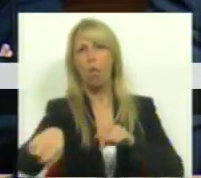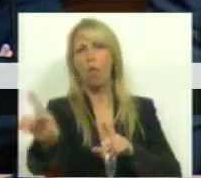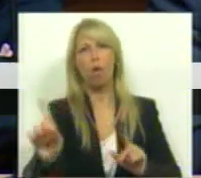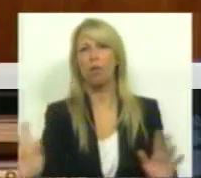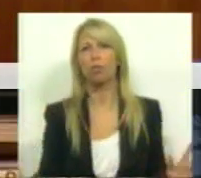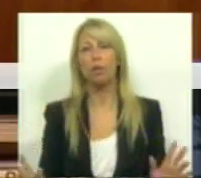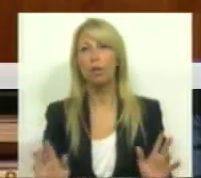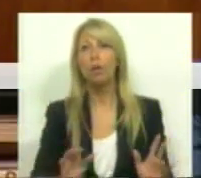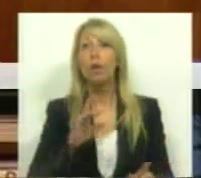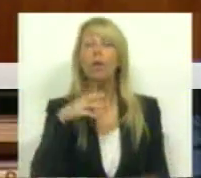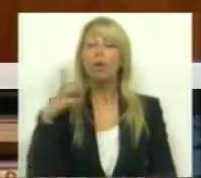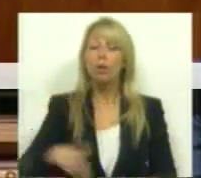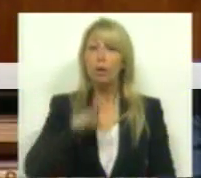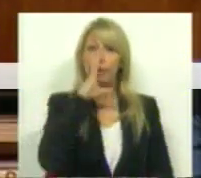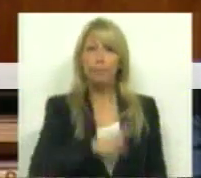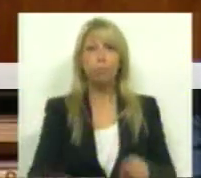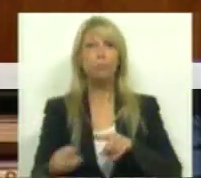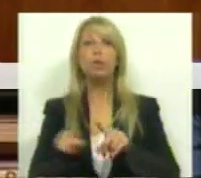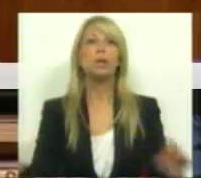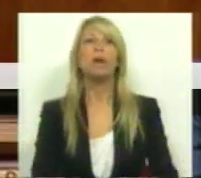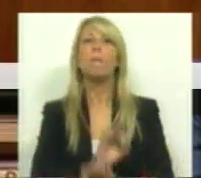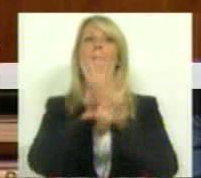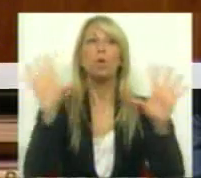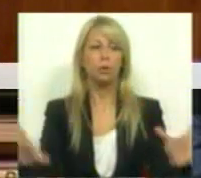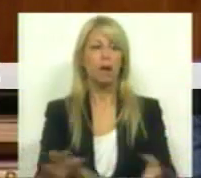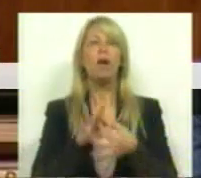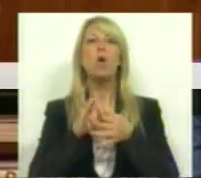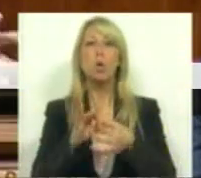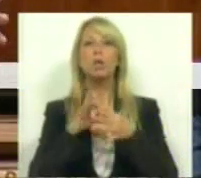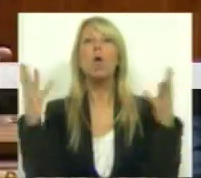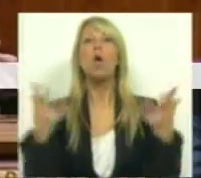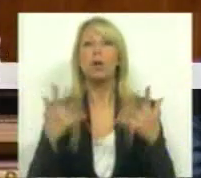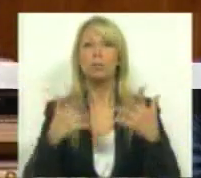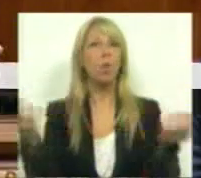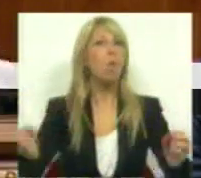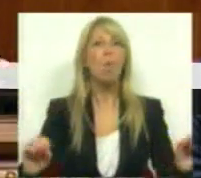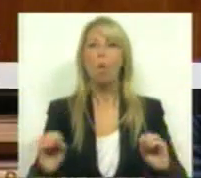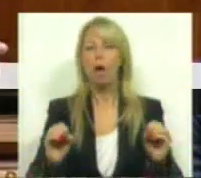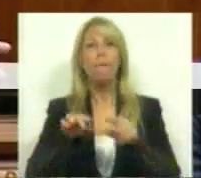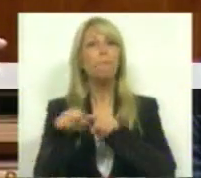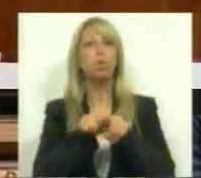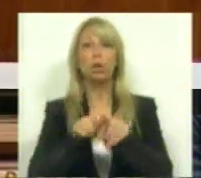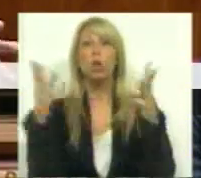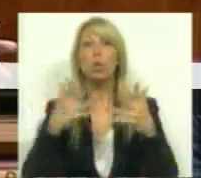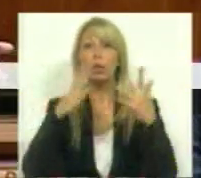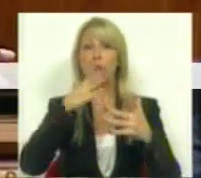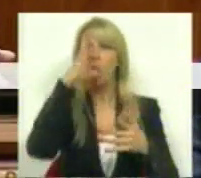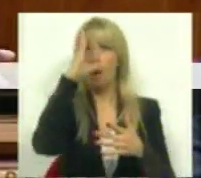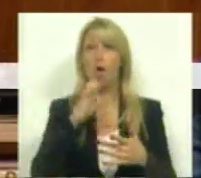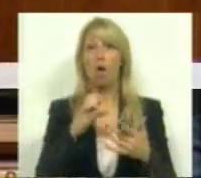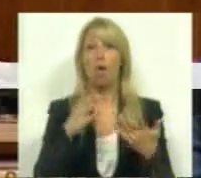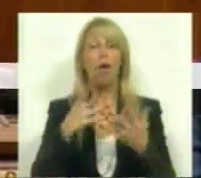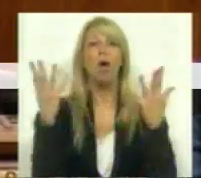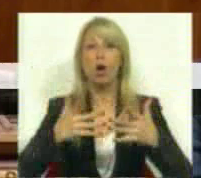está a executar uma política muito clara de consolidação orçamental. Não há nenhuma política de consolidação orçamental que possa ser